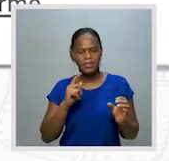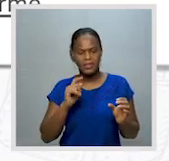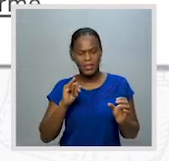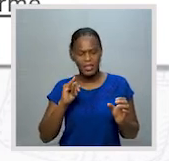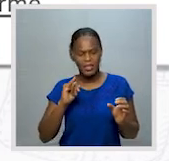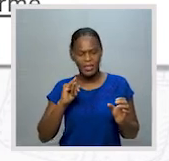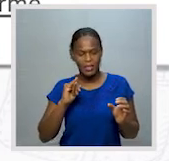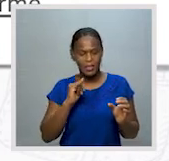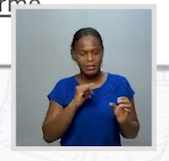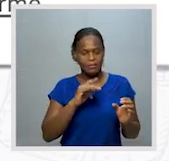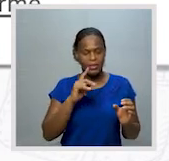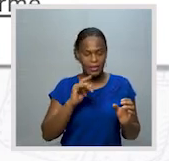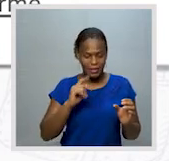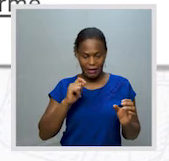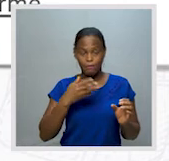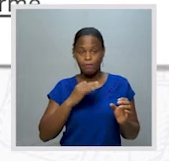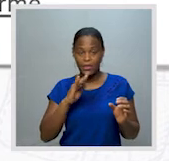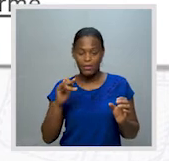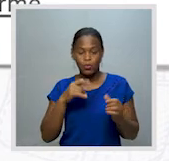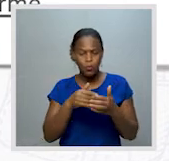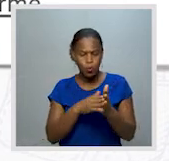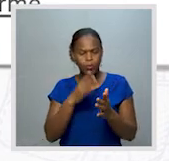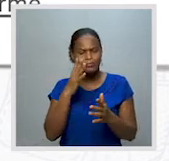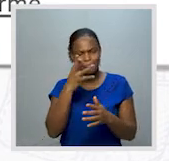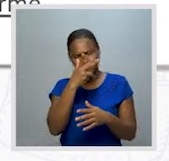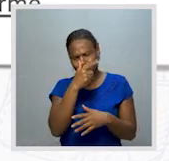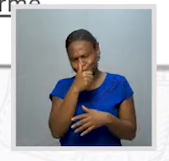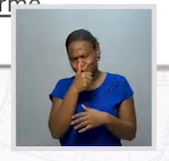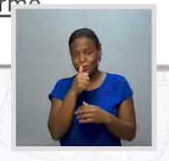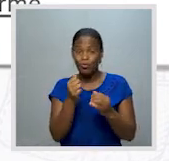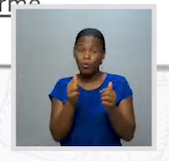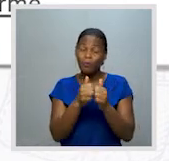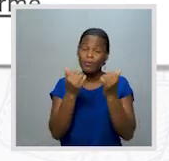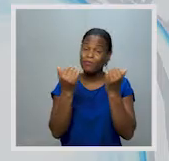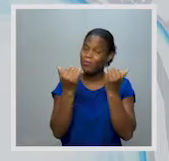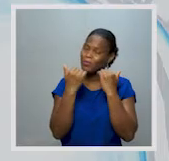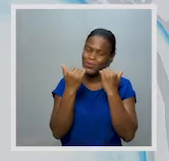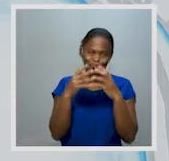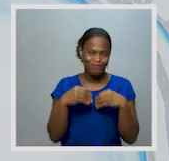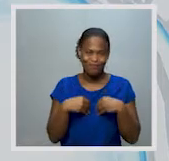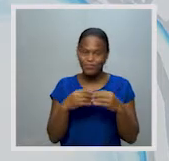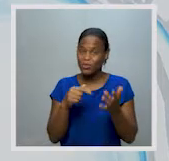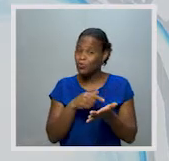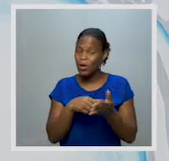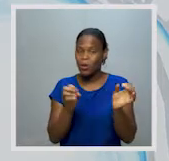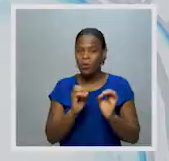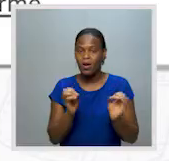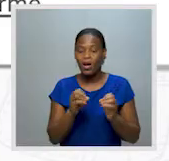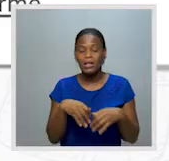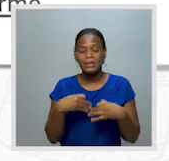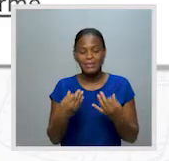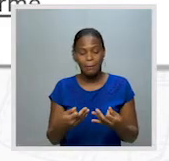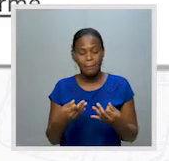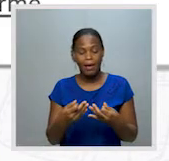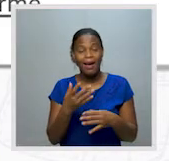se entristeceram com a inesperada notícia. Estão a ver? Sempre vêm